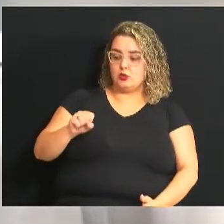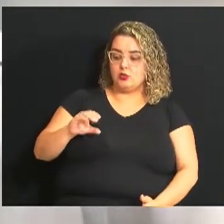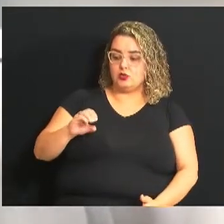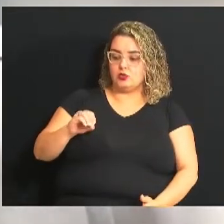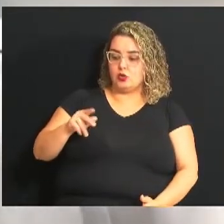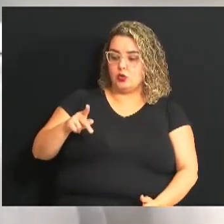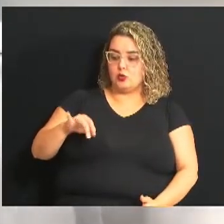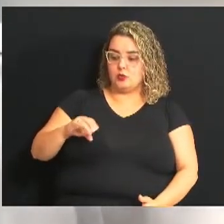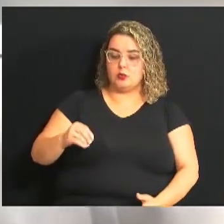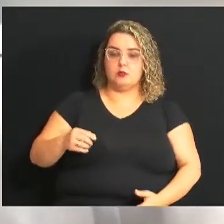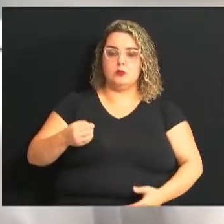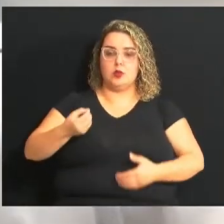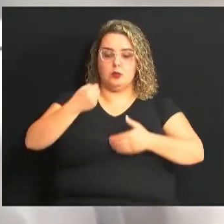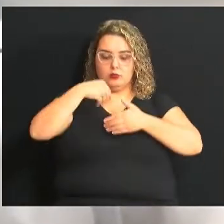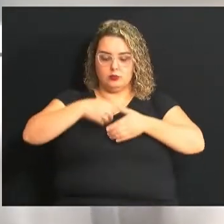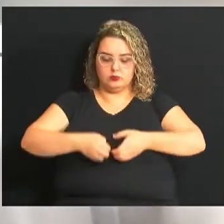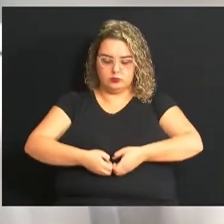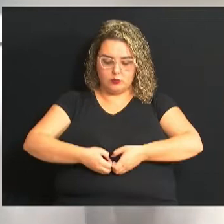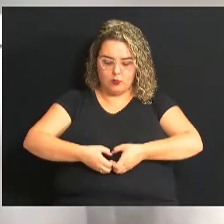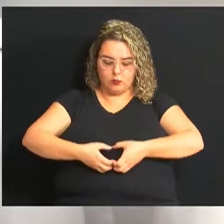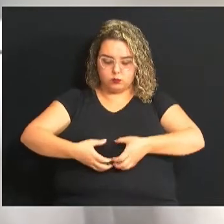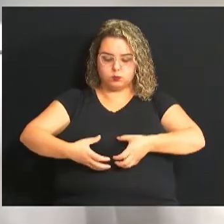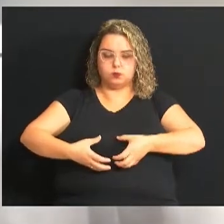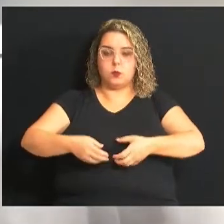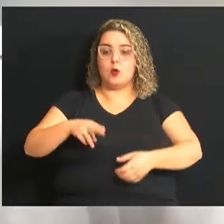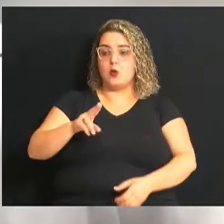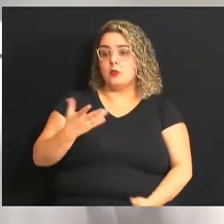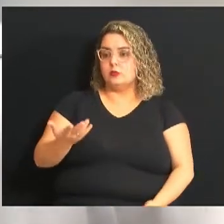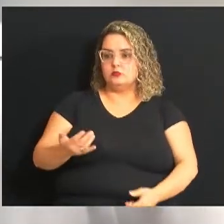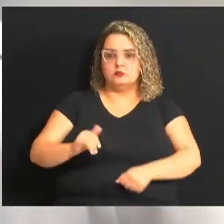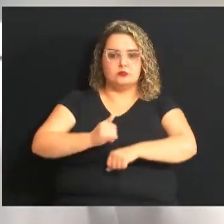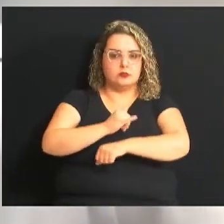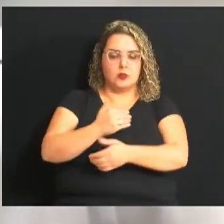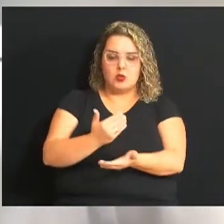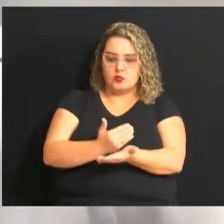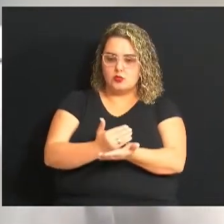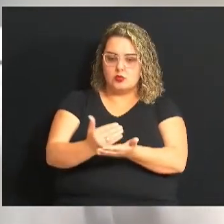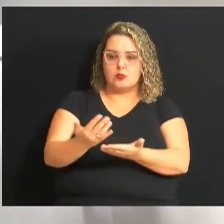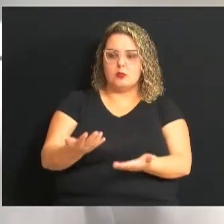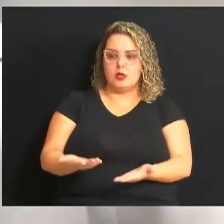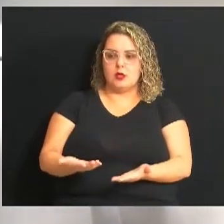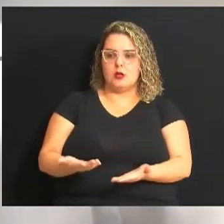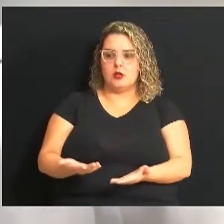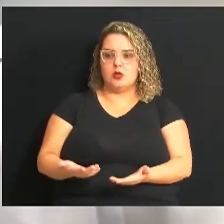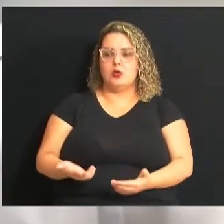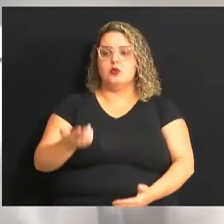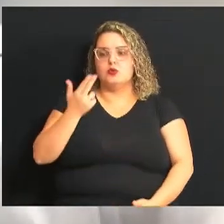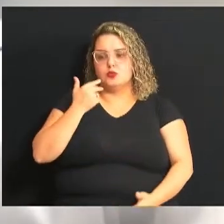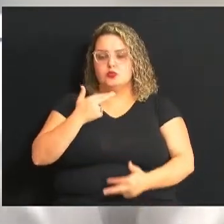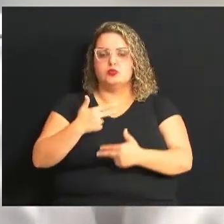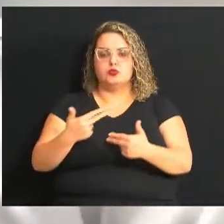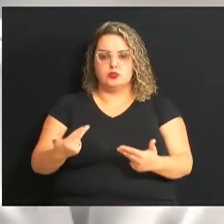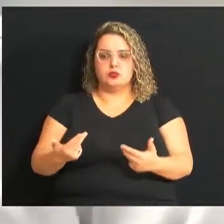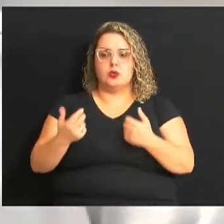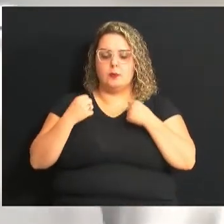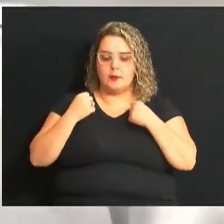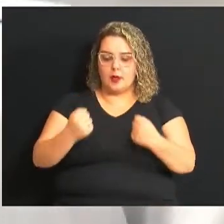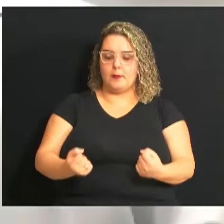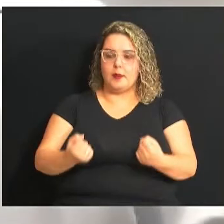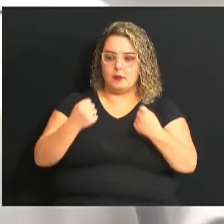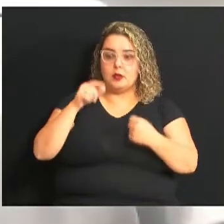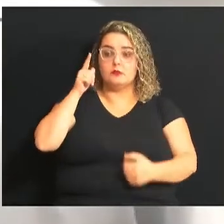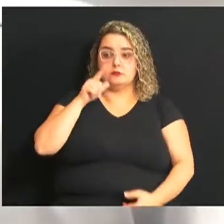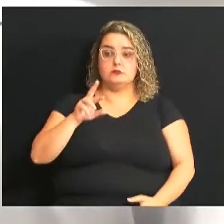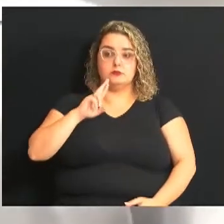por exemplo, ou não, essa é uma obesidade numa fase inicial que, com a nutricionista e com a atividade física, ele consegue